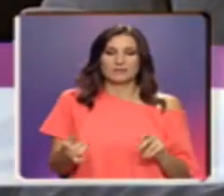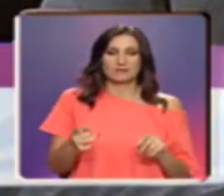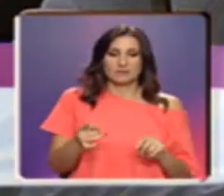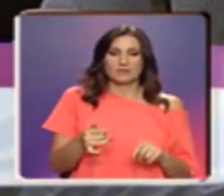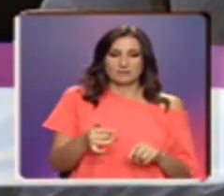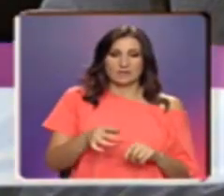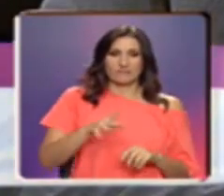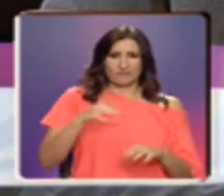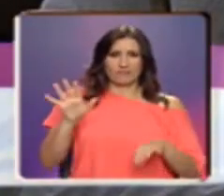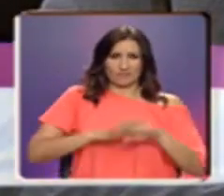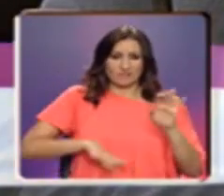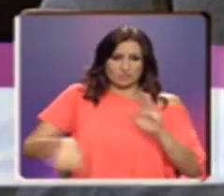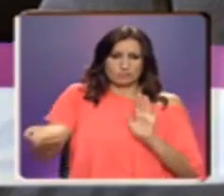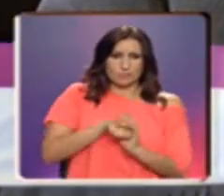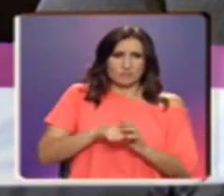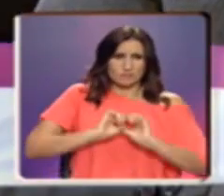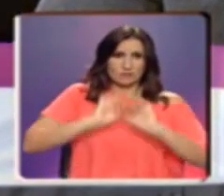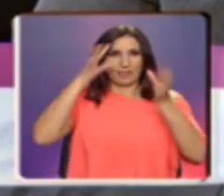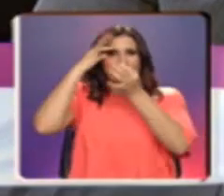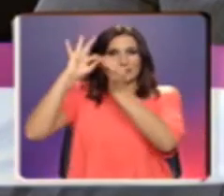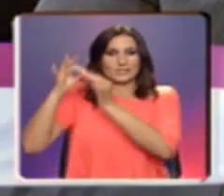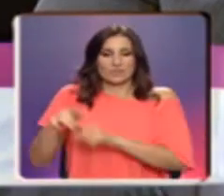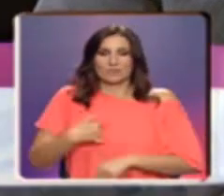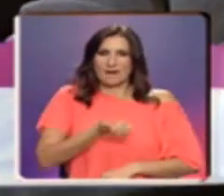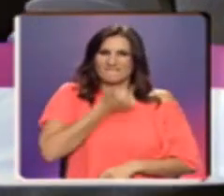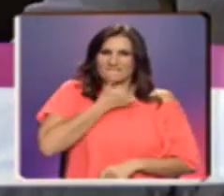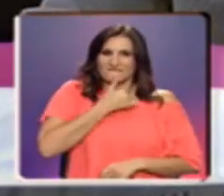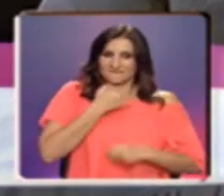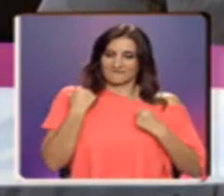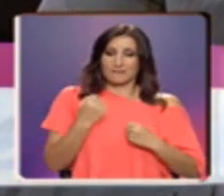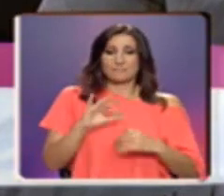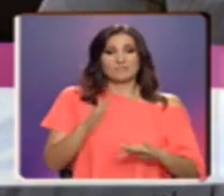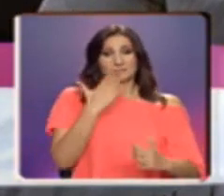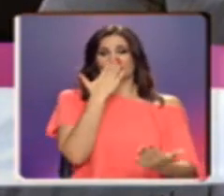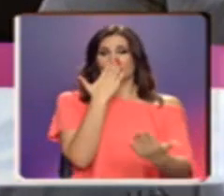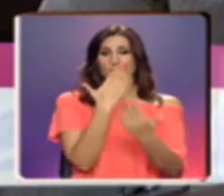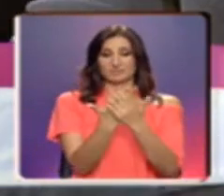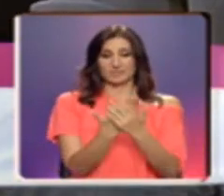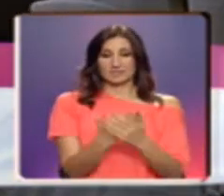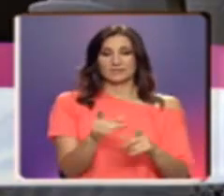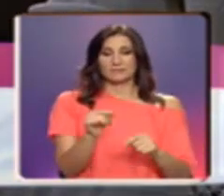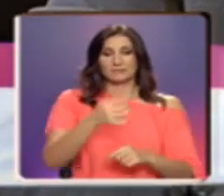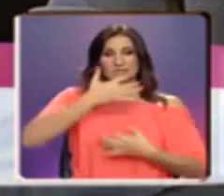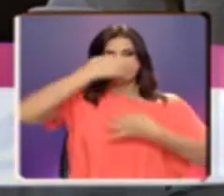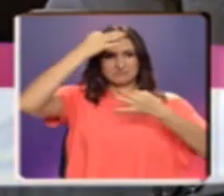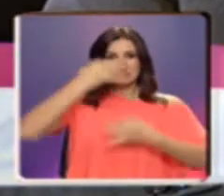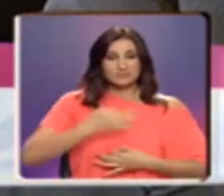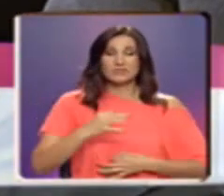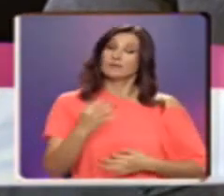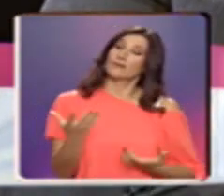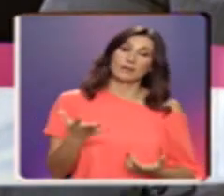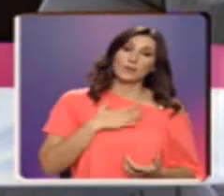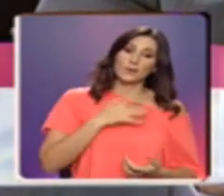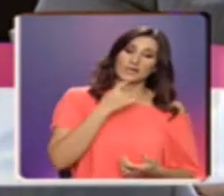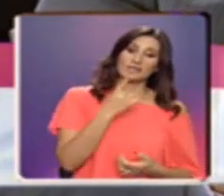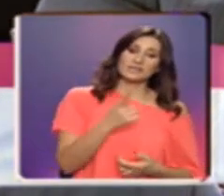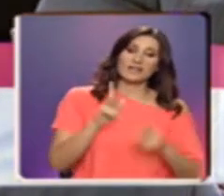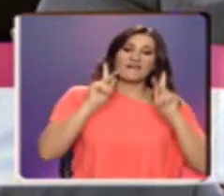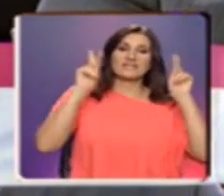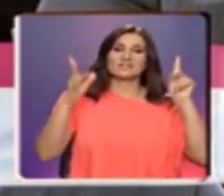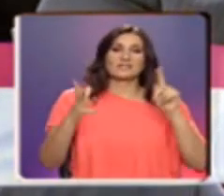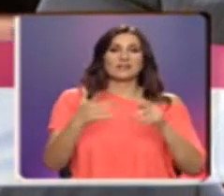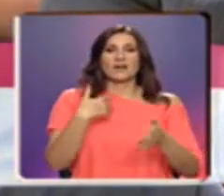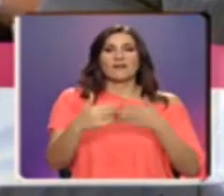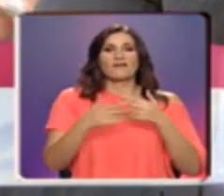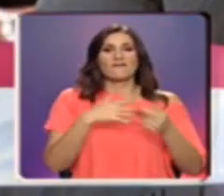lógico, para sou bruto, mas com frontalidade e com honestidade, o que não significa que é vencer a todo